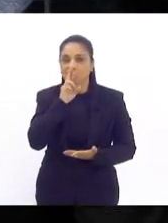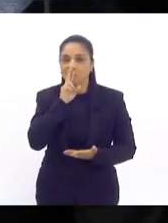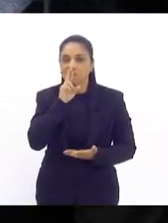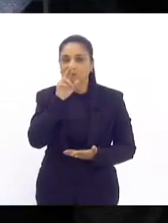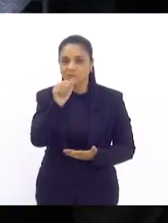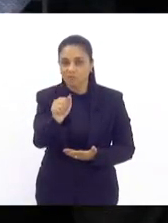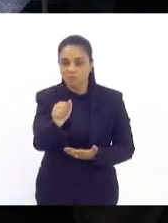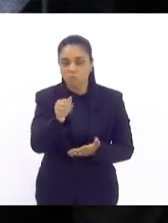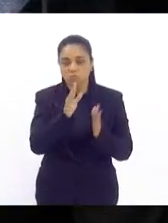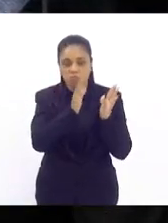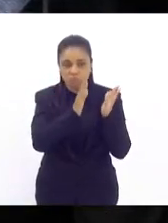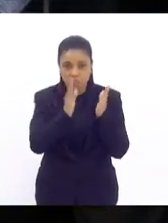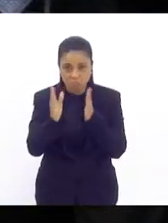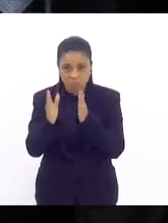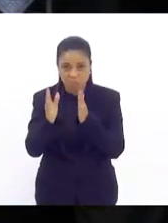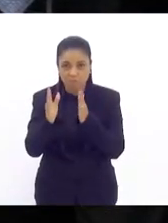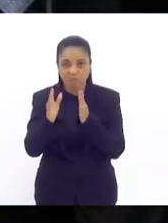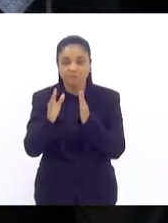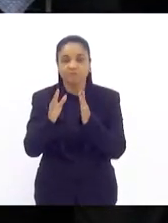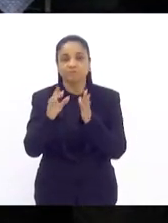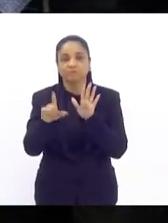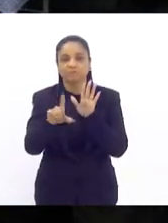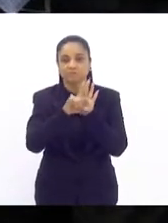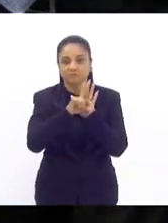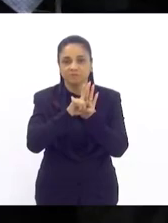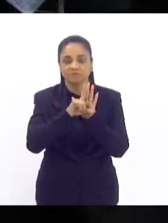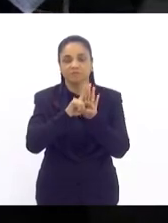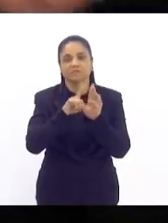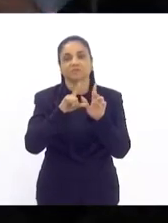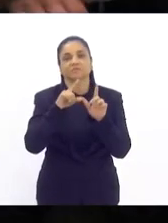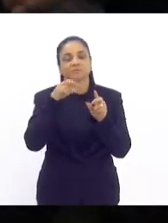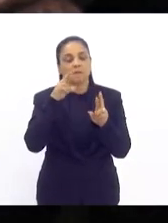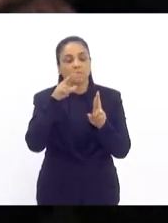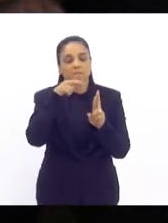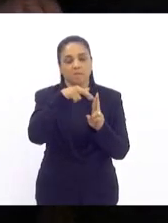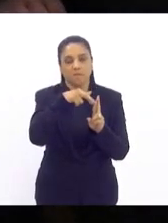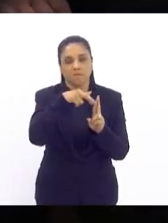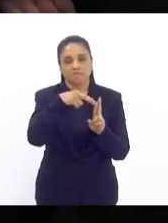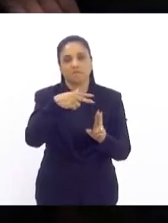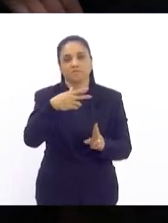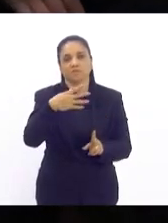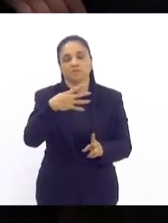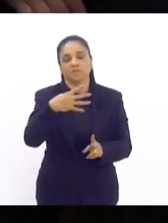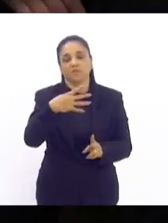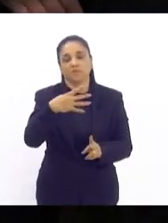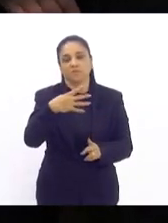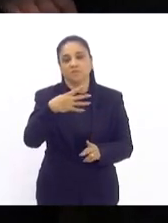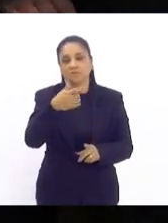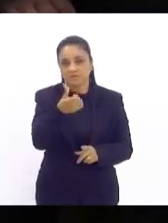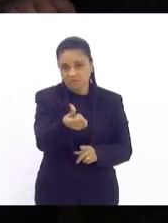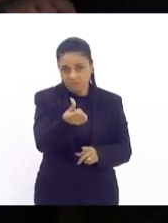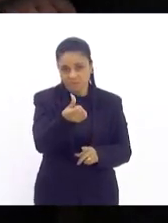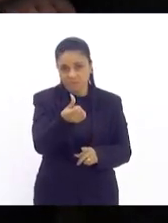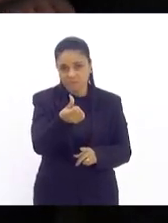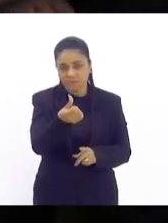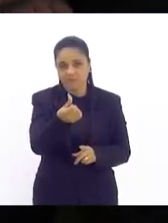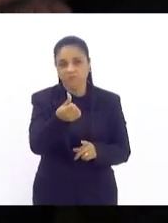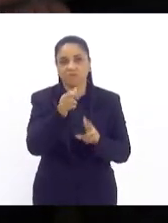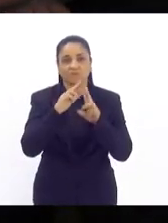ordem primeiro fazer uma convocação na forma do 43 parágrafo do Regimento para uma reunião extraordinária além